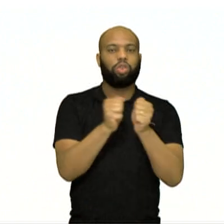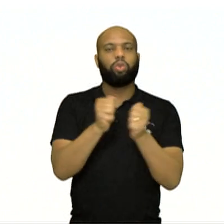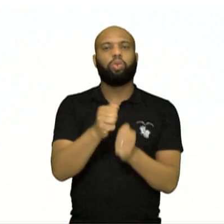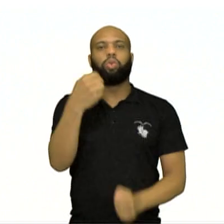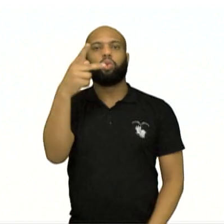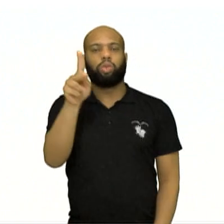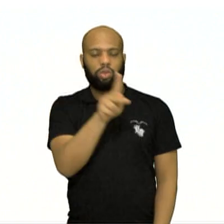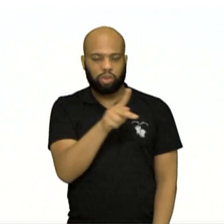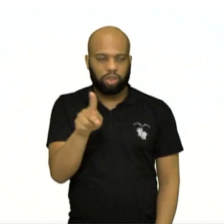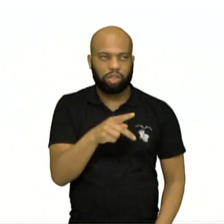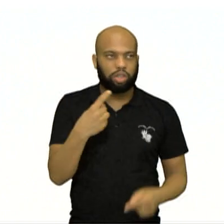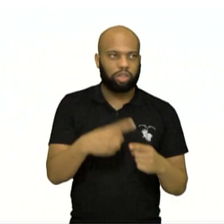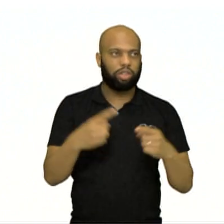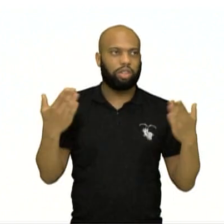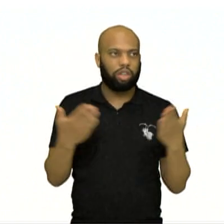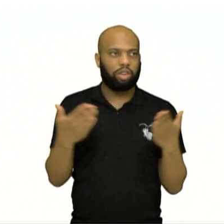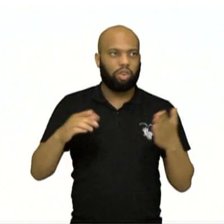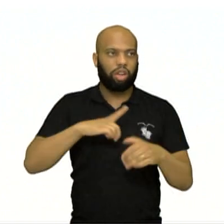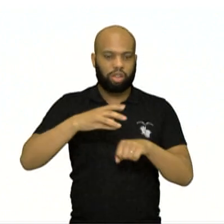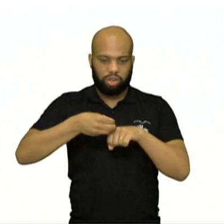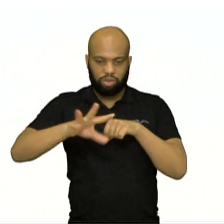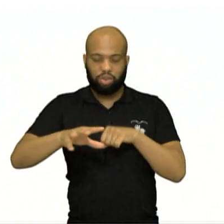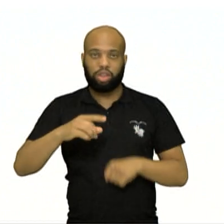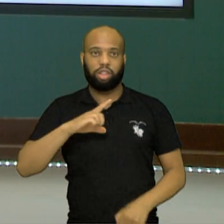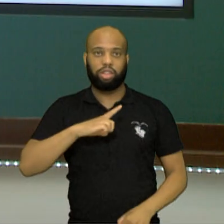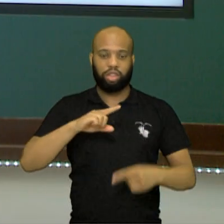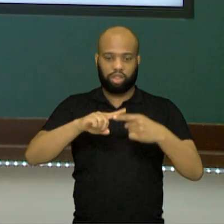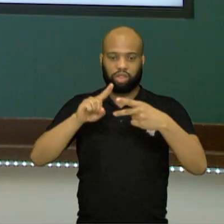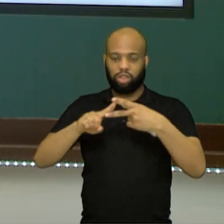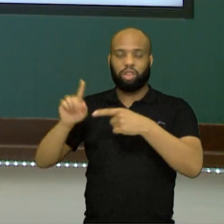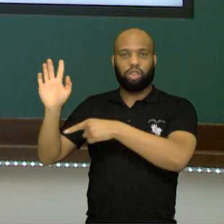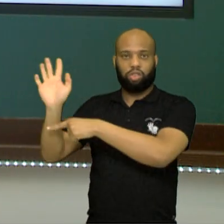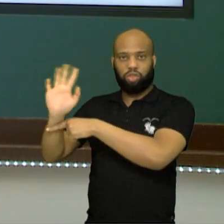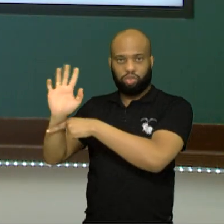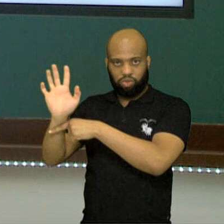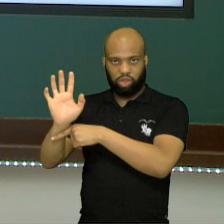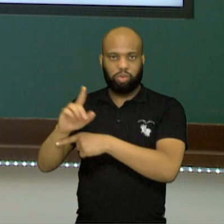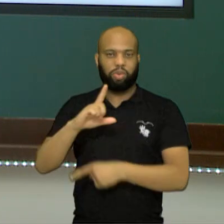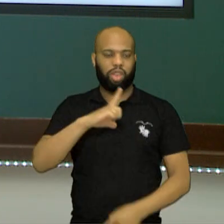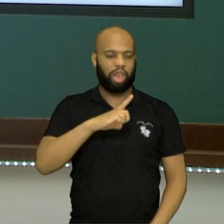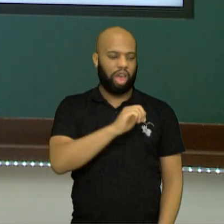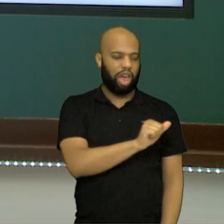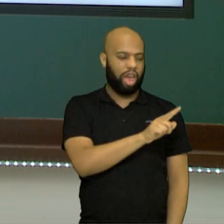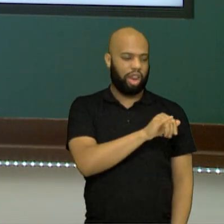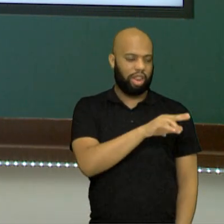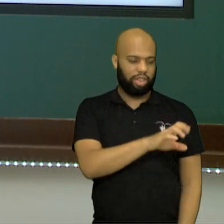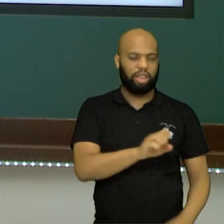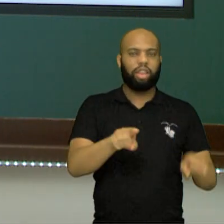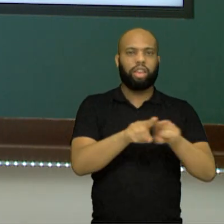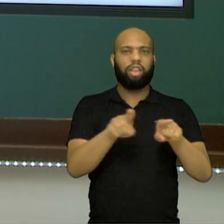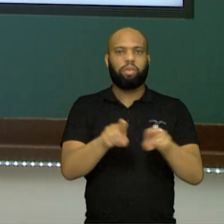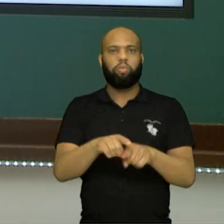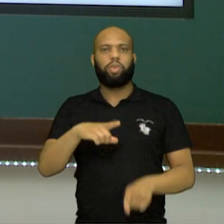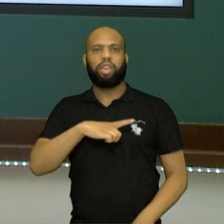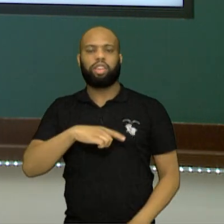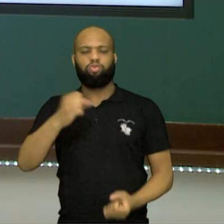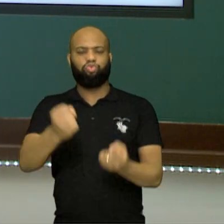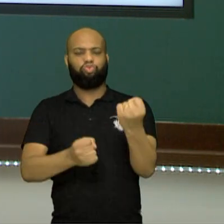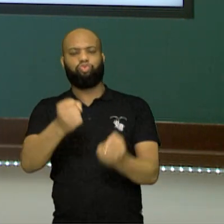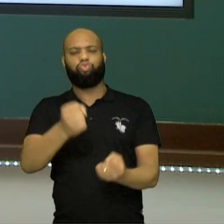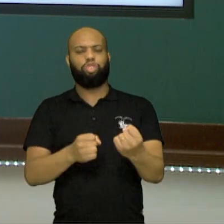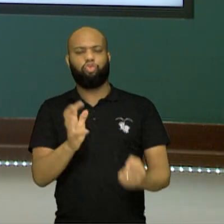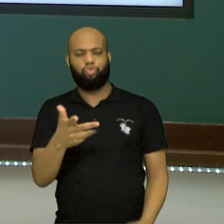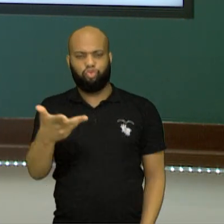professor. Aqui a gente teve sugestão de dois filmes, Alice in Wonderland, Alice no País das Maravilhas, e Fast and